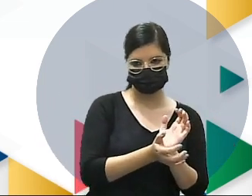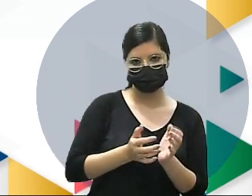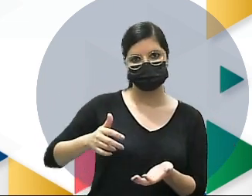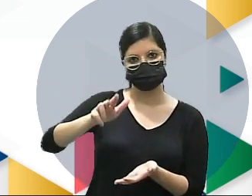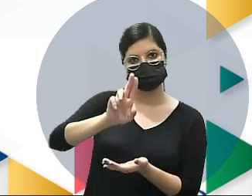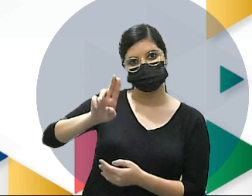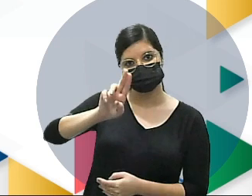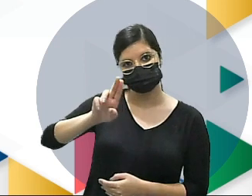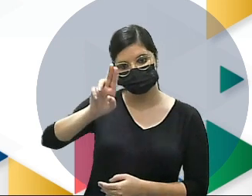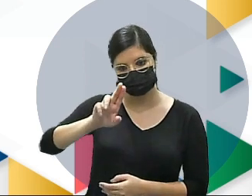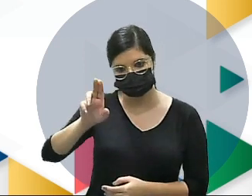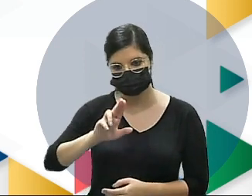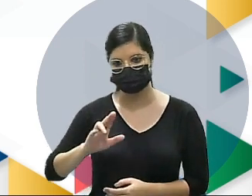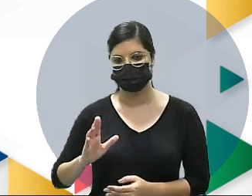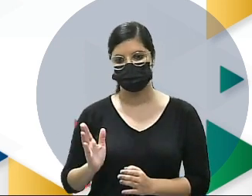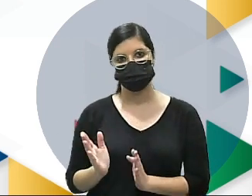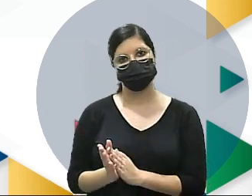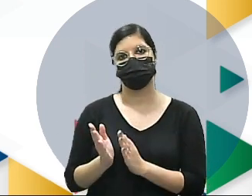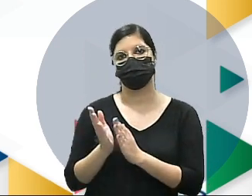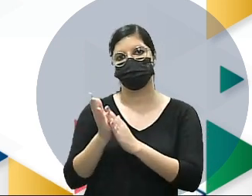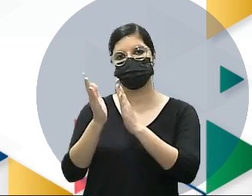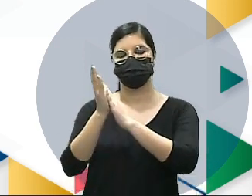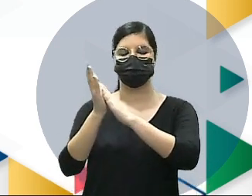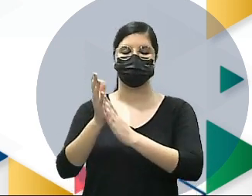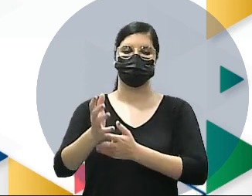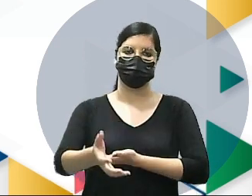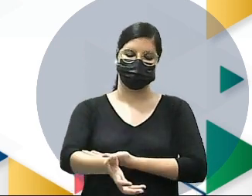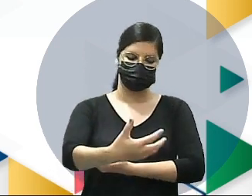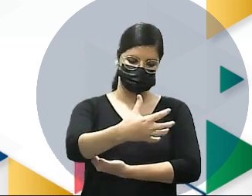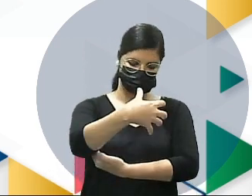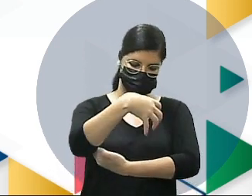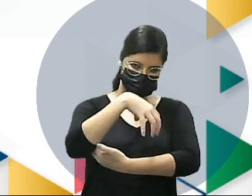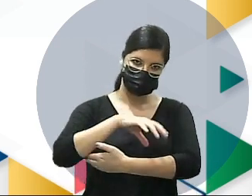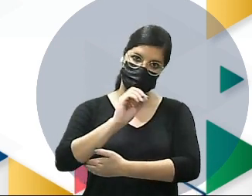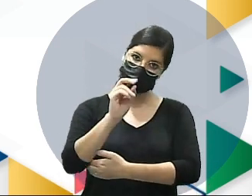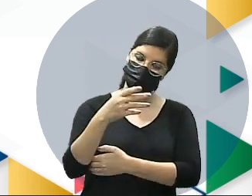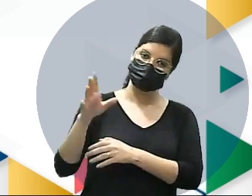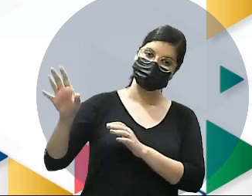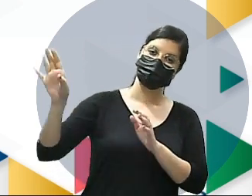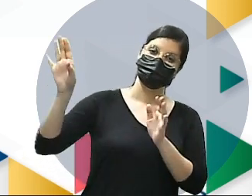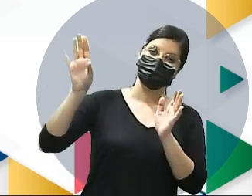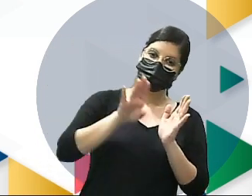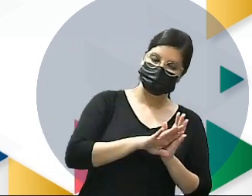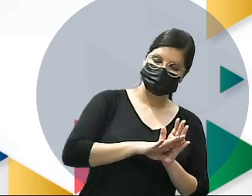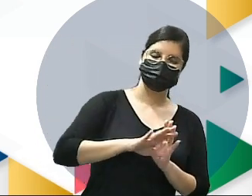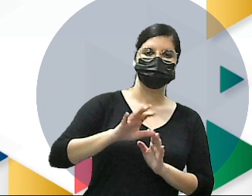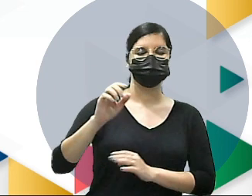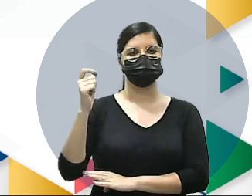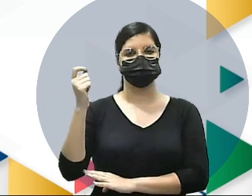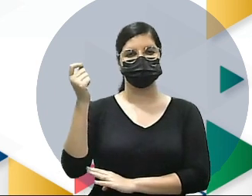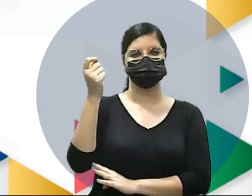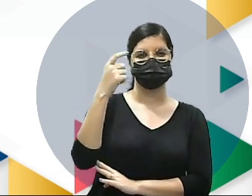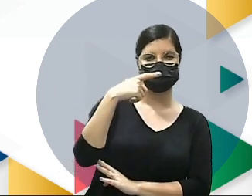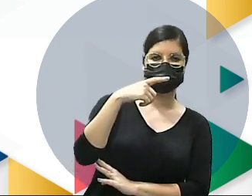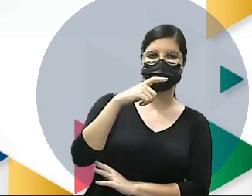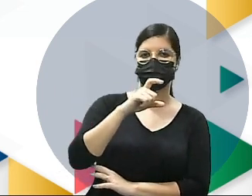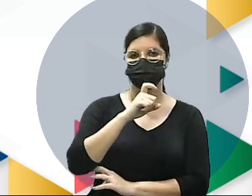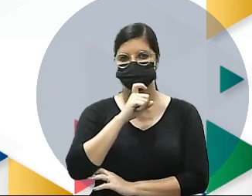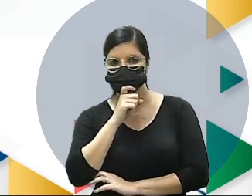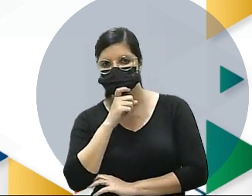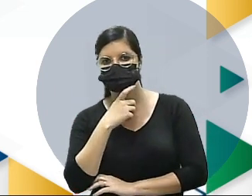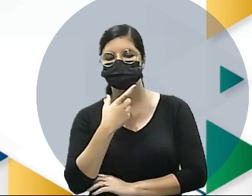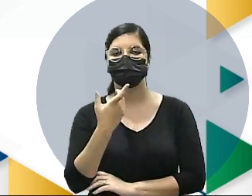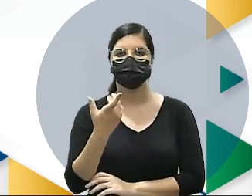é uma dança usada para celebrar um ritual específico como as colheitas ou a chegada de uma estação do ano né também tem uns danças primitivas por